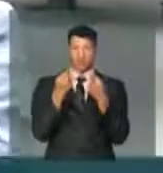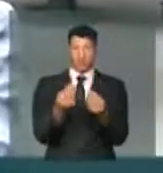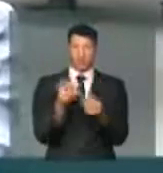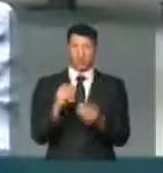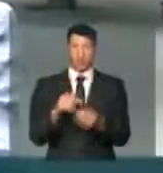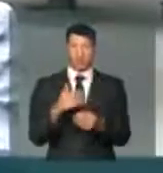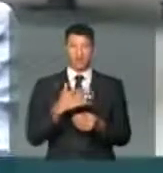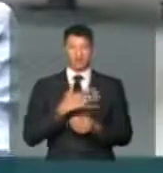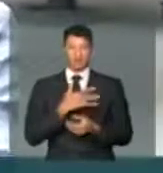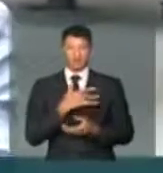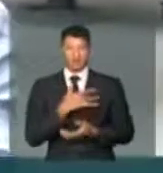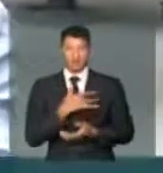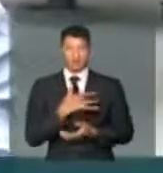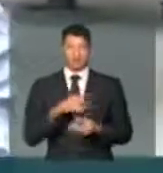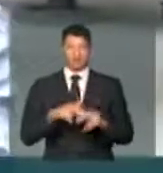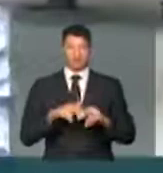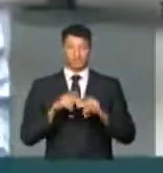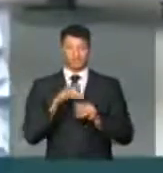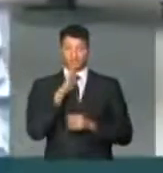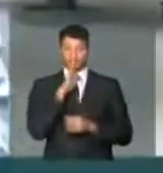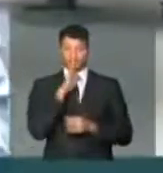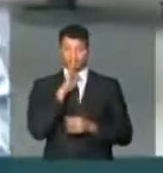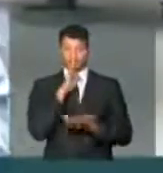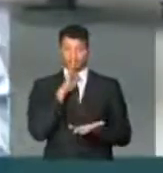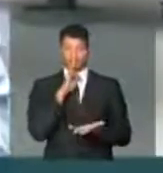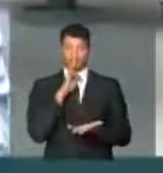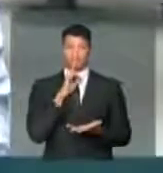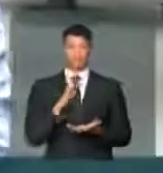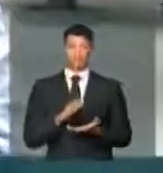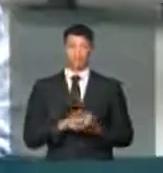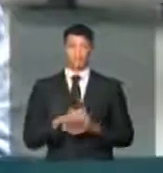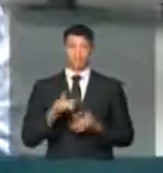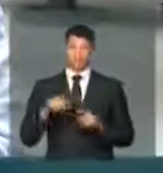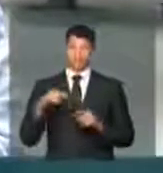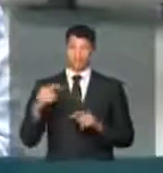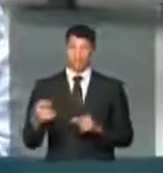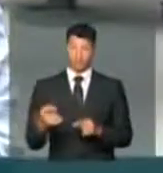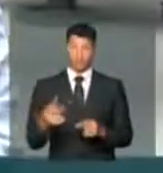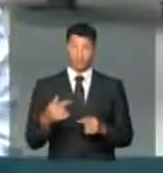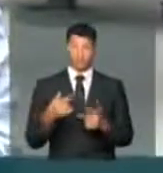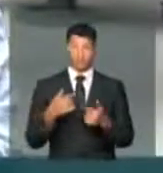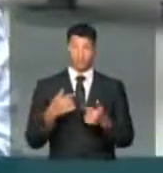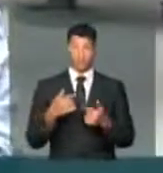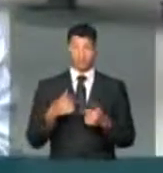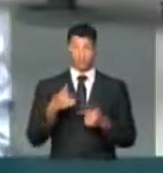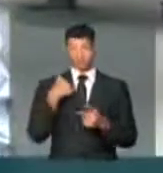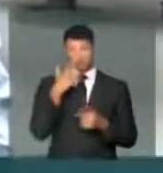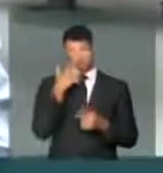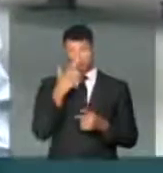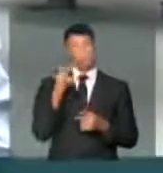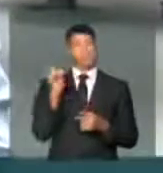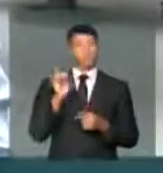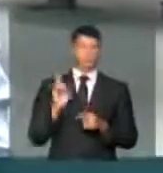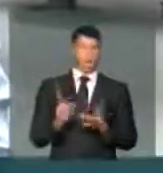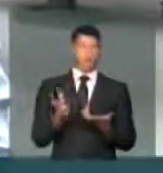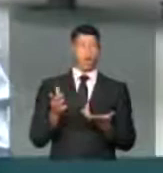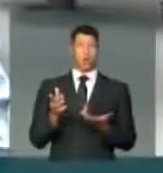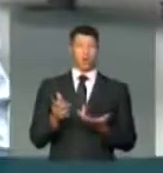a minha solidariedade através do silêncio. Depois, achei que não.